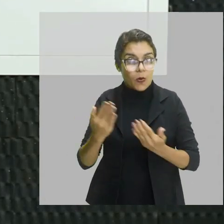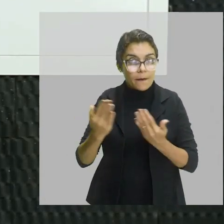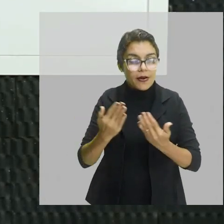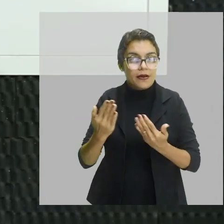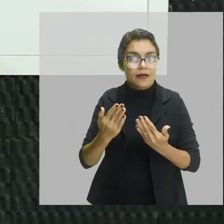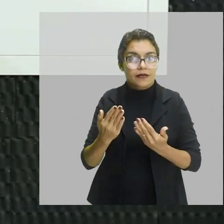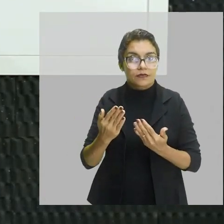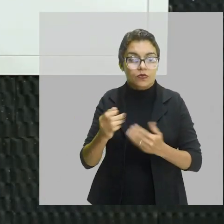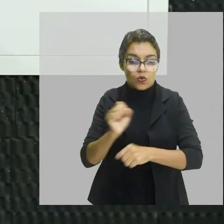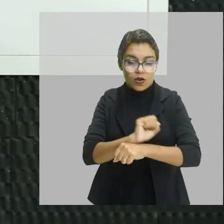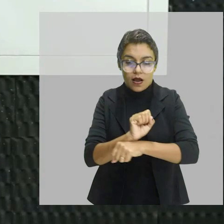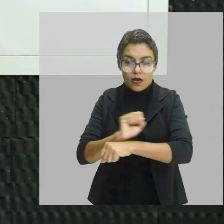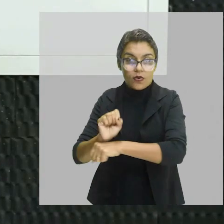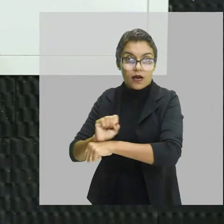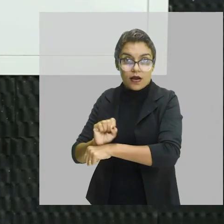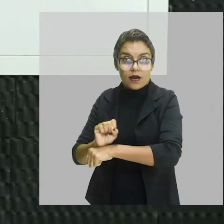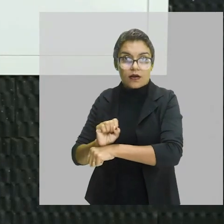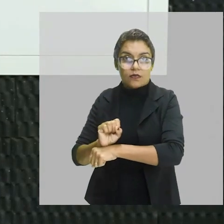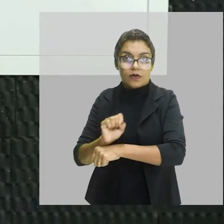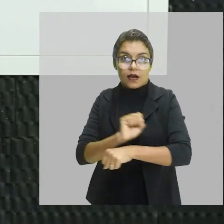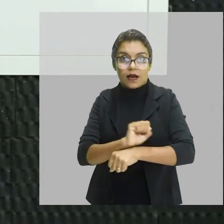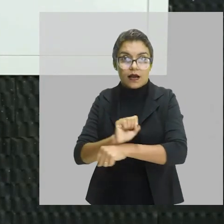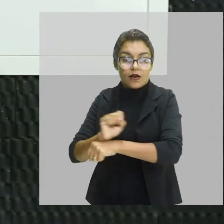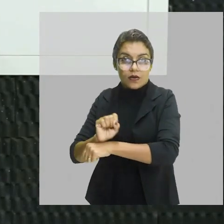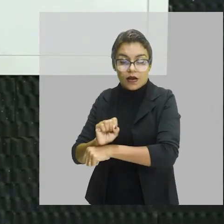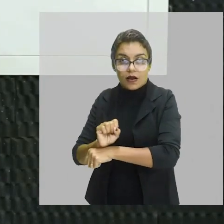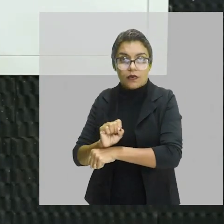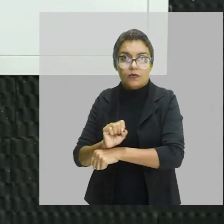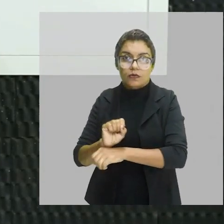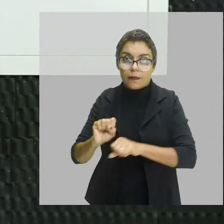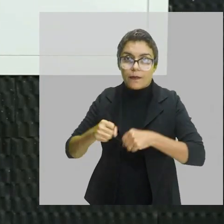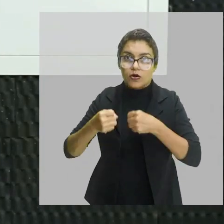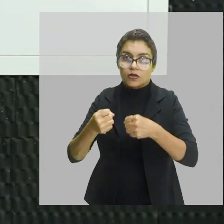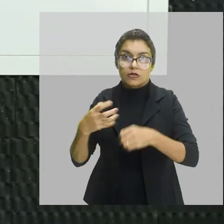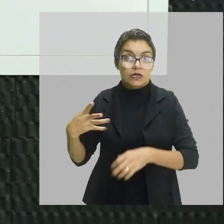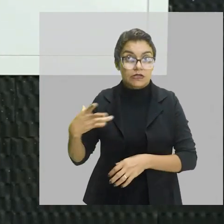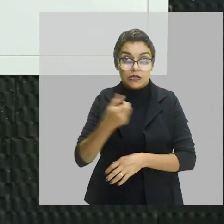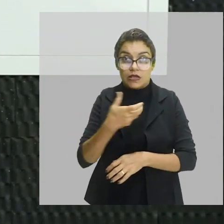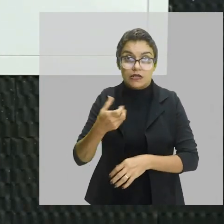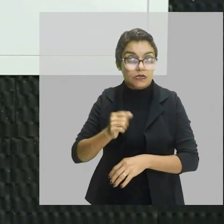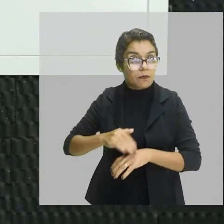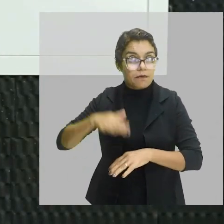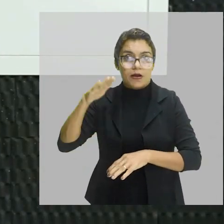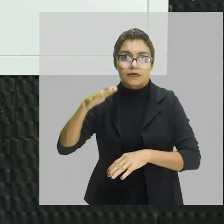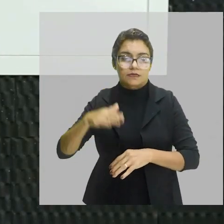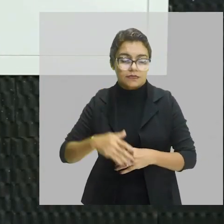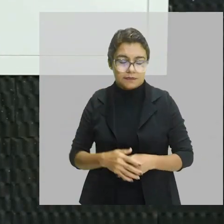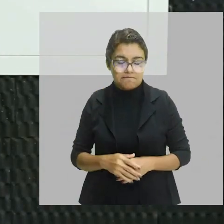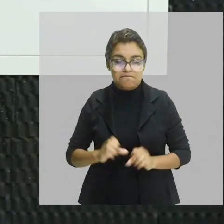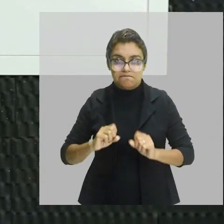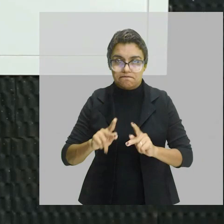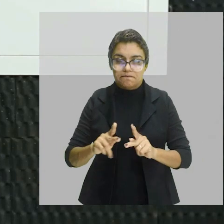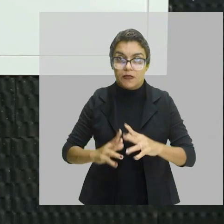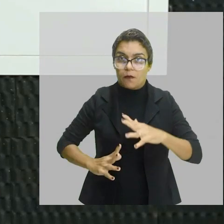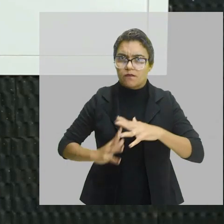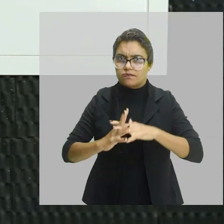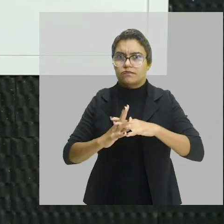os dois desenvolvendo aí uma potência máxima, certo? Uma aceleração máxima aí nesses carros. Tá certo?